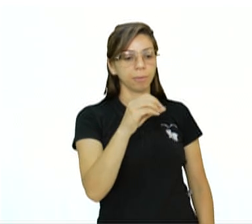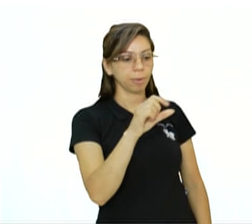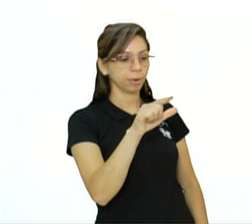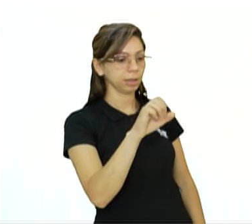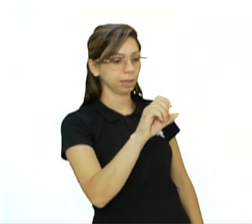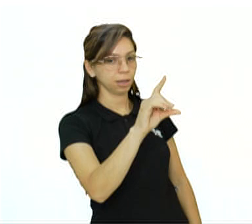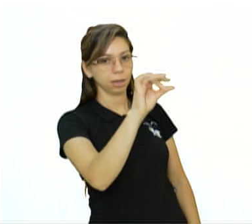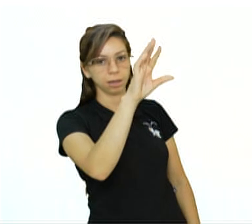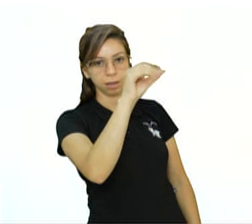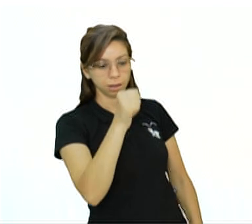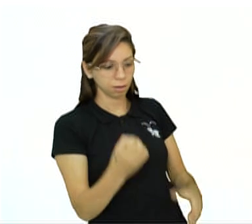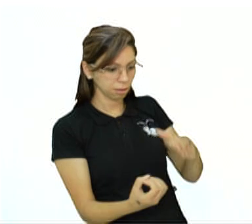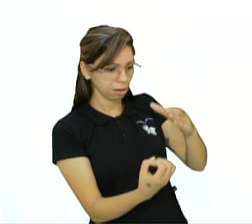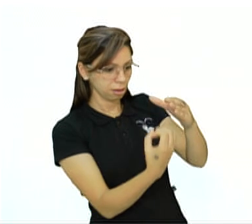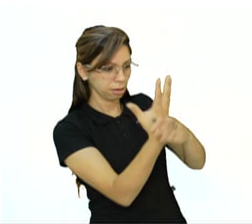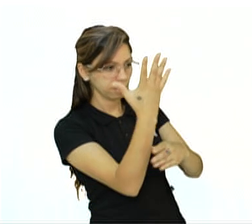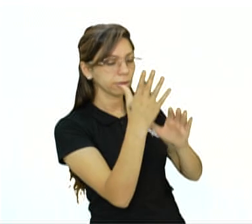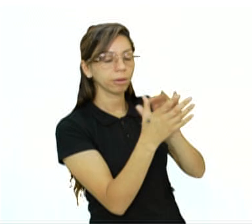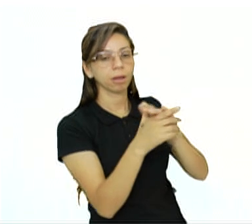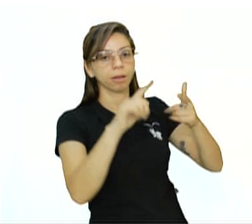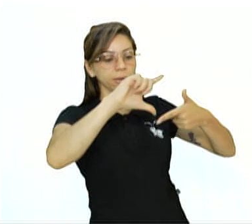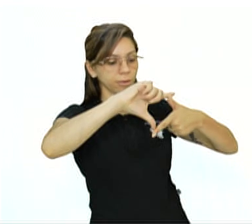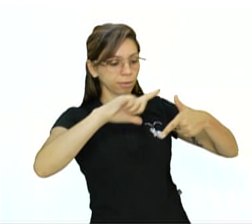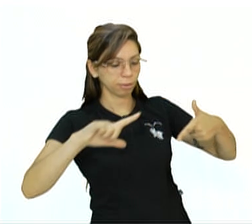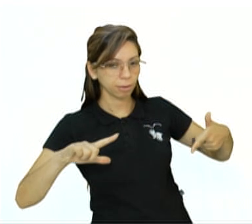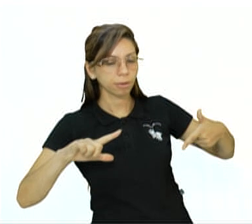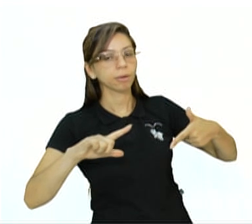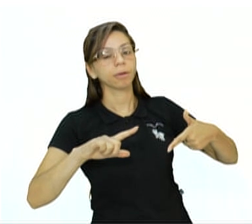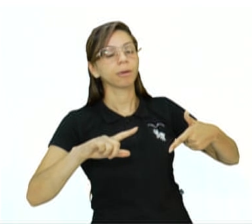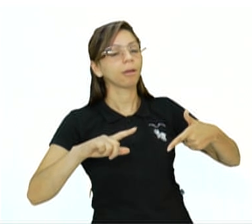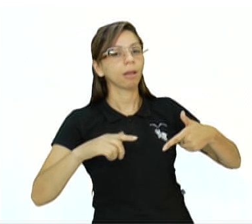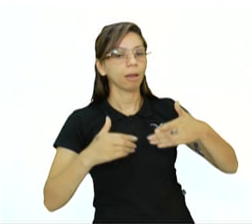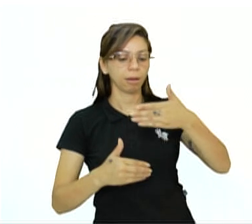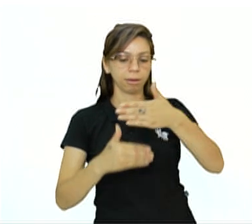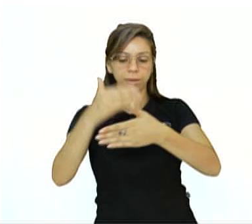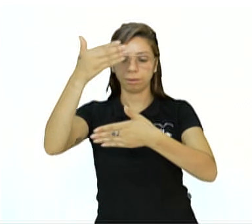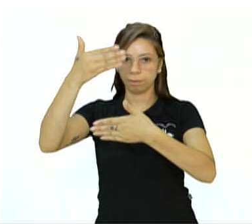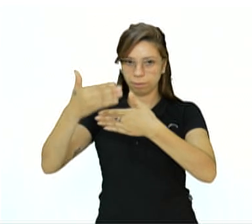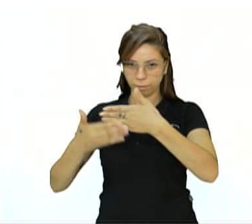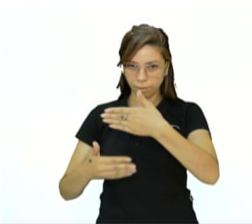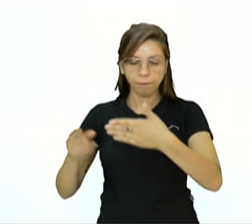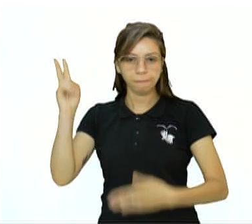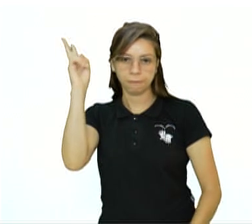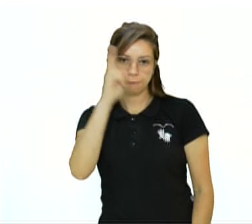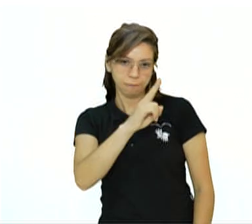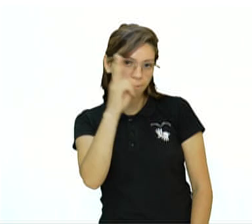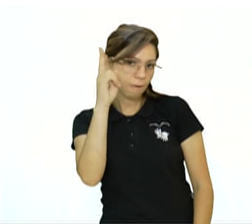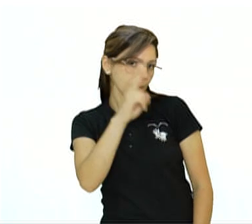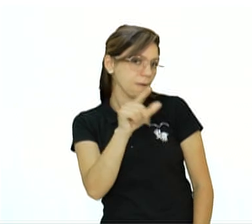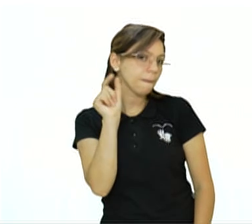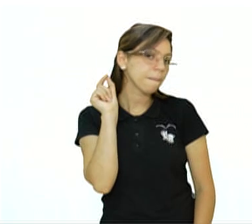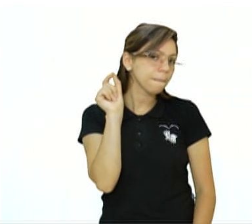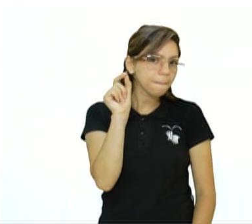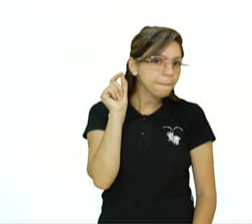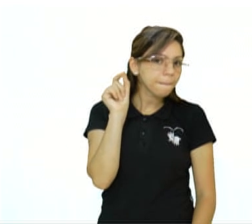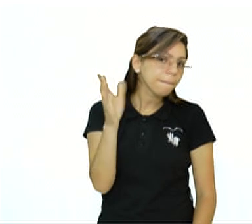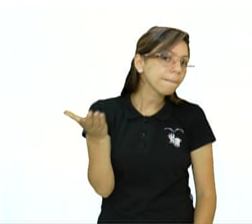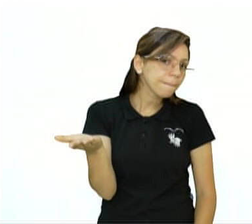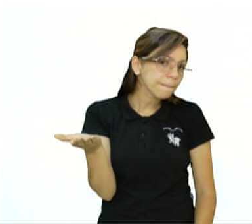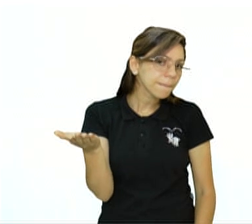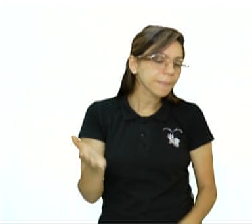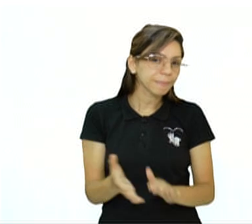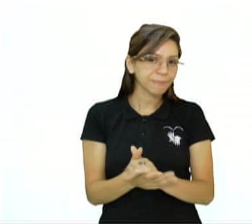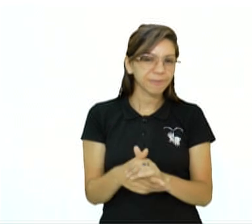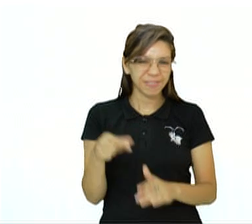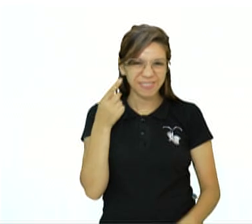são formados por formas geométricas planas. Você lembra quais são elas?